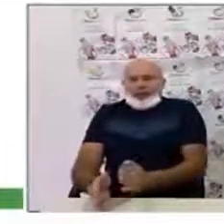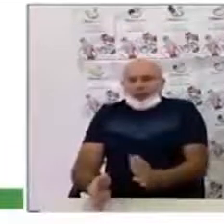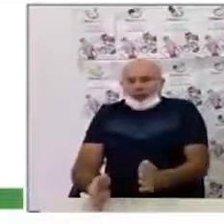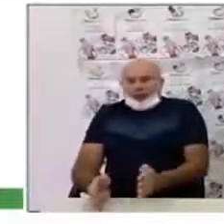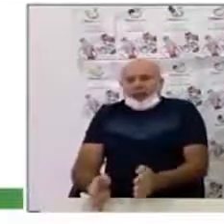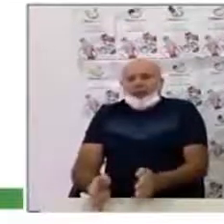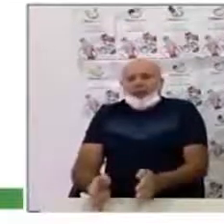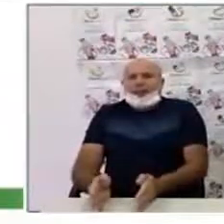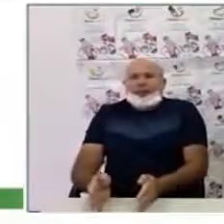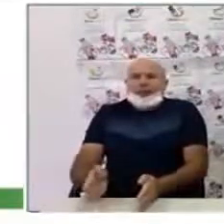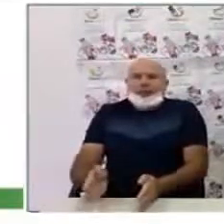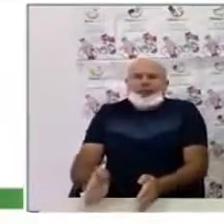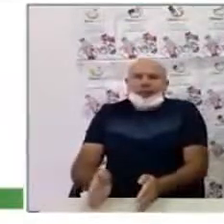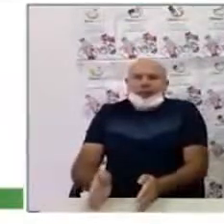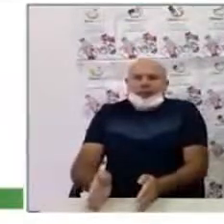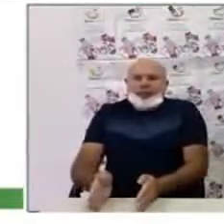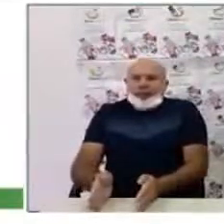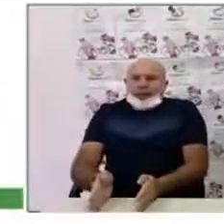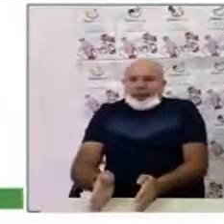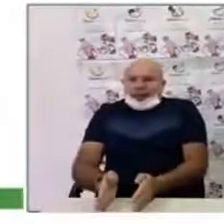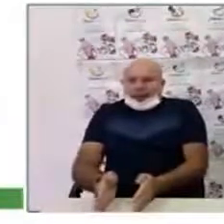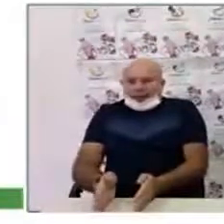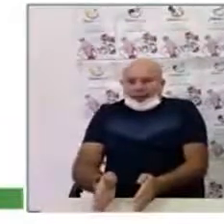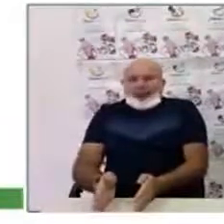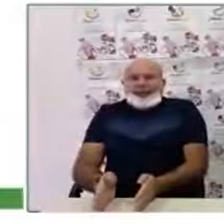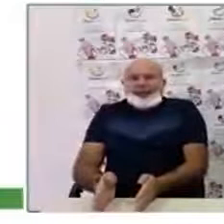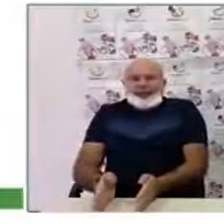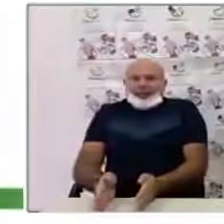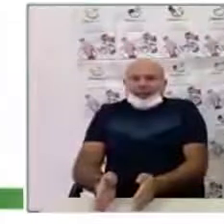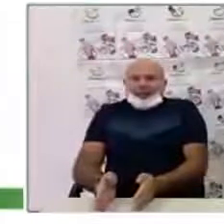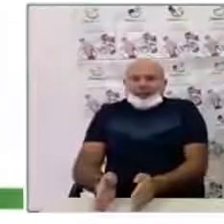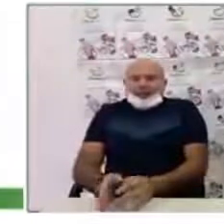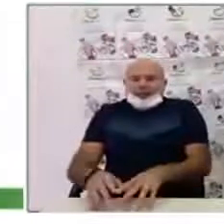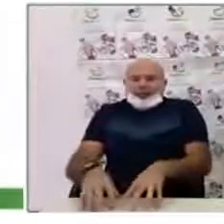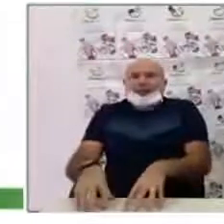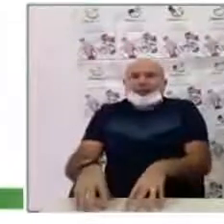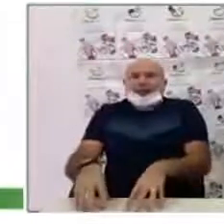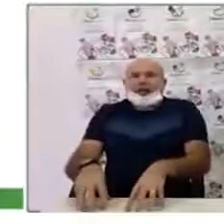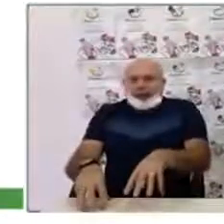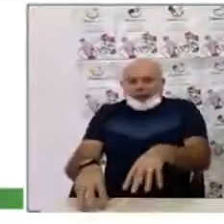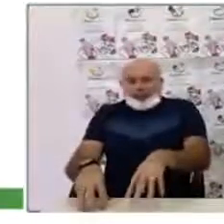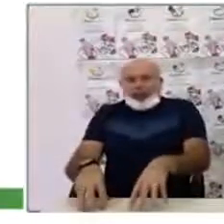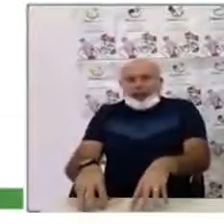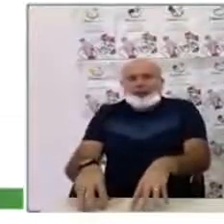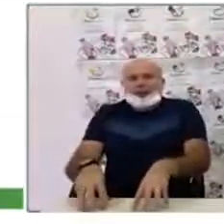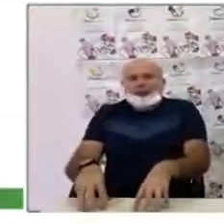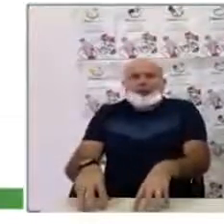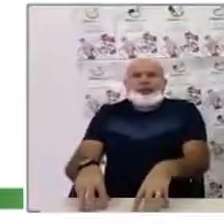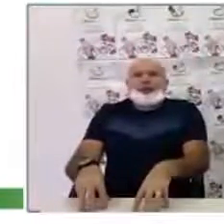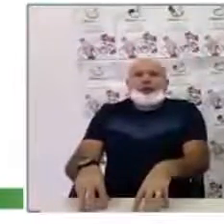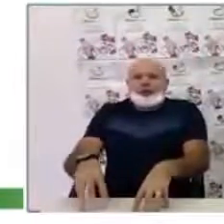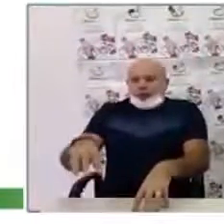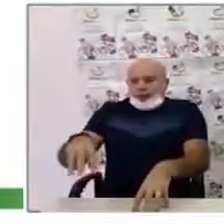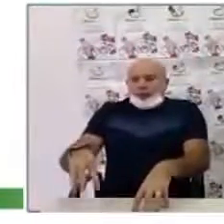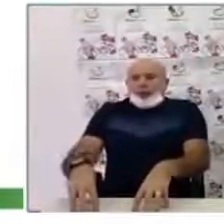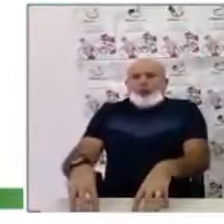se eu pegar papel e aproximar da caneta, sem atritar a caneta, os elétrons estarão parados tanto no